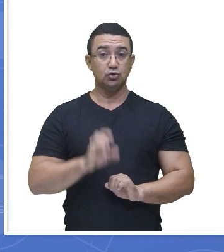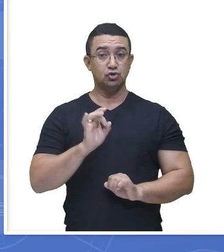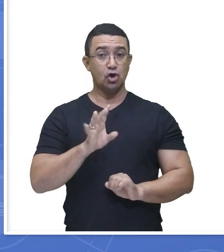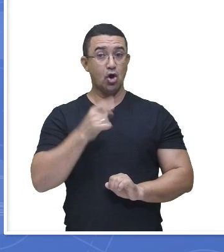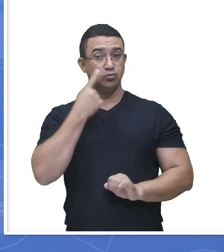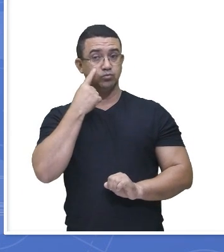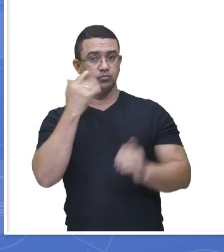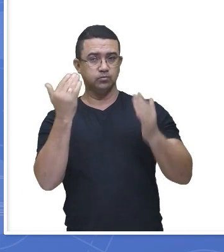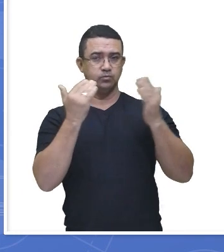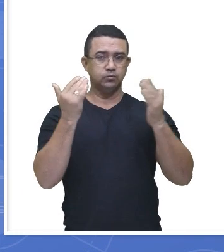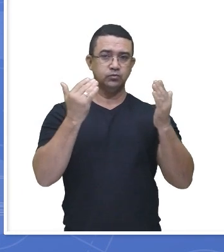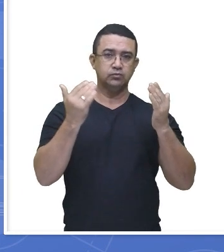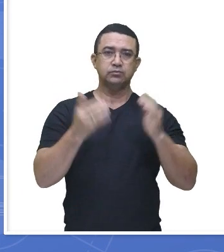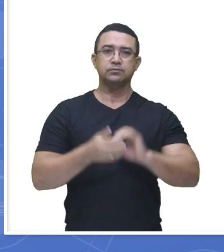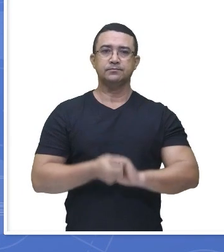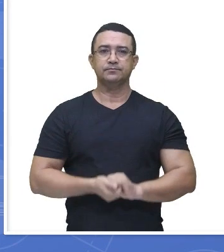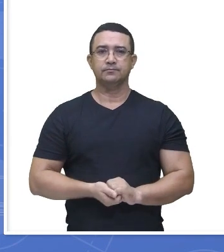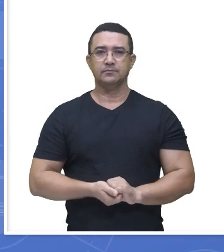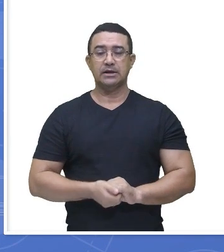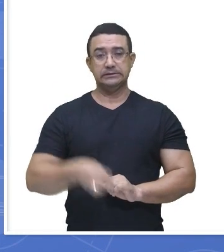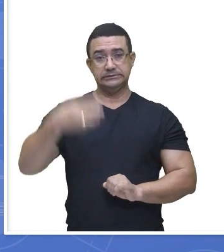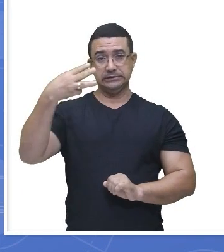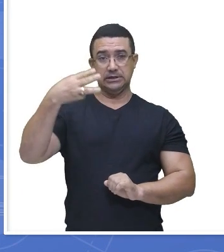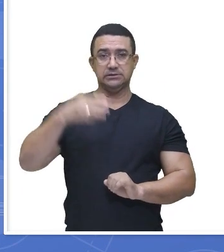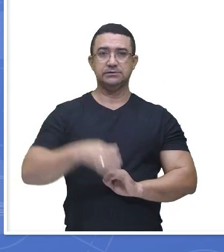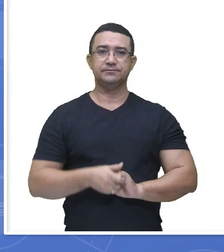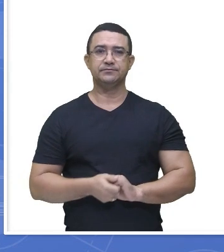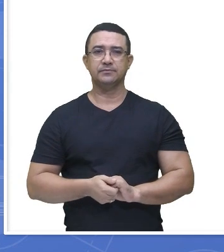tentando estudar com vocês. A 3.